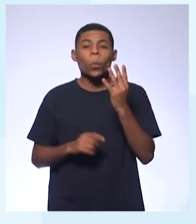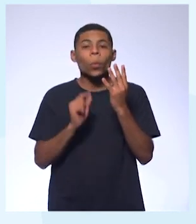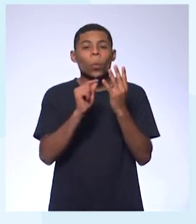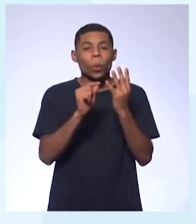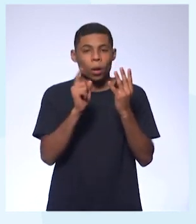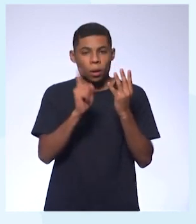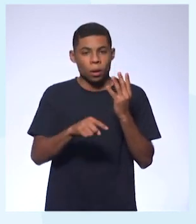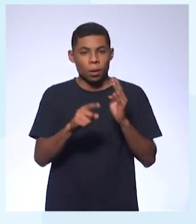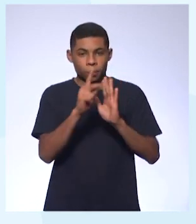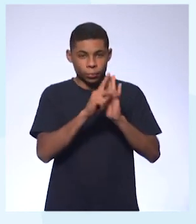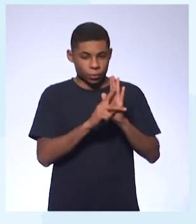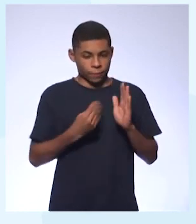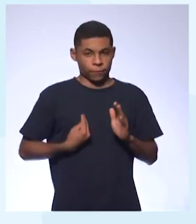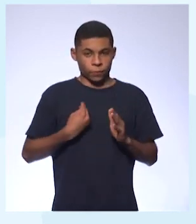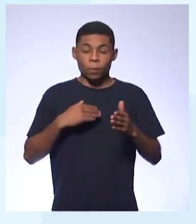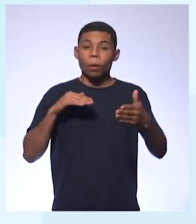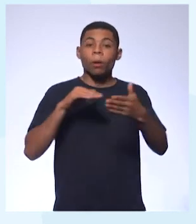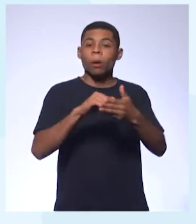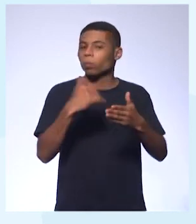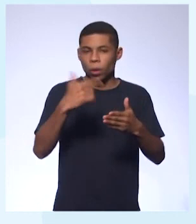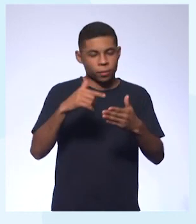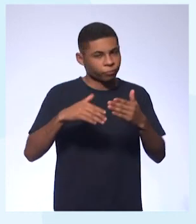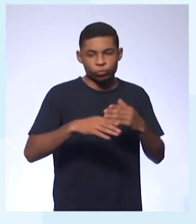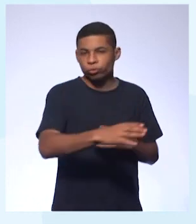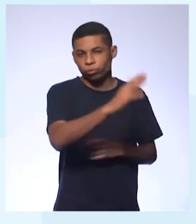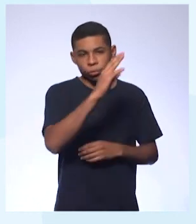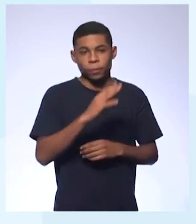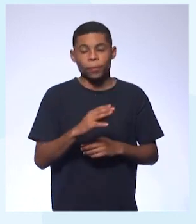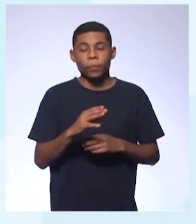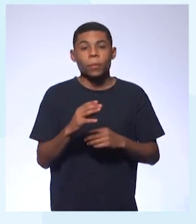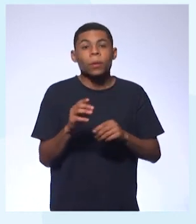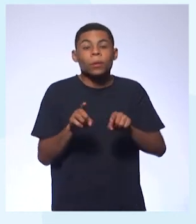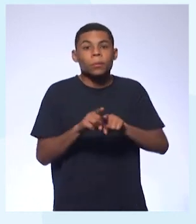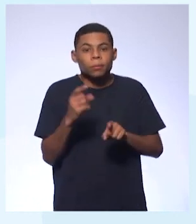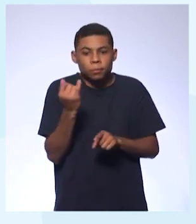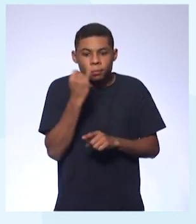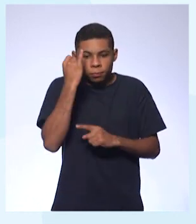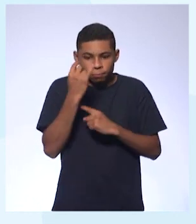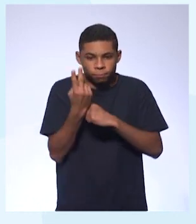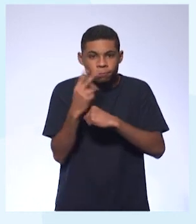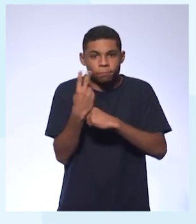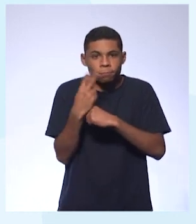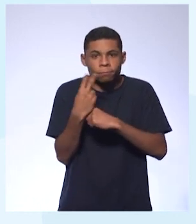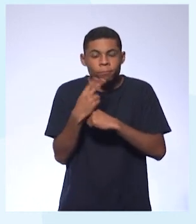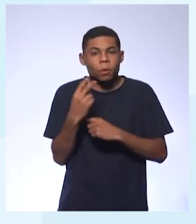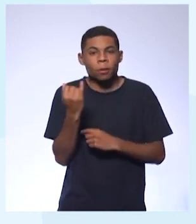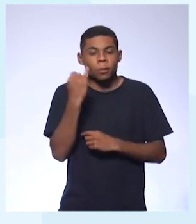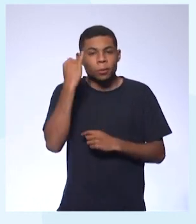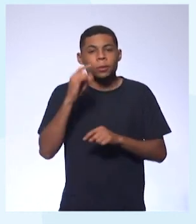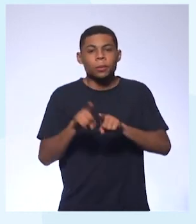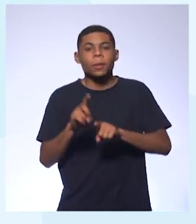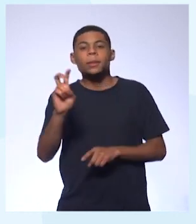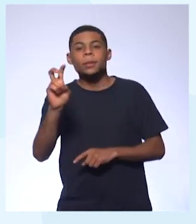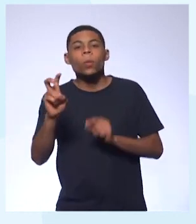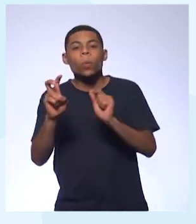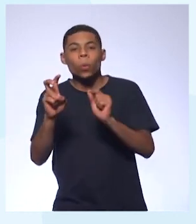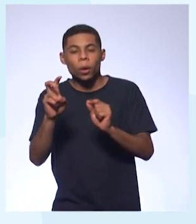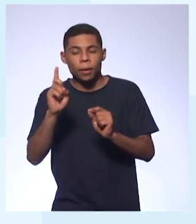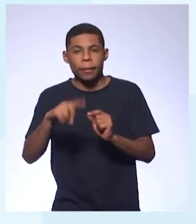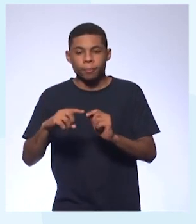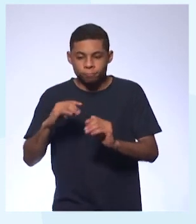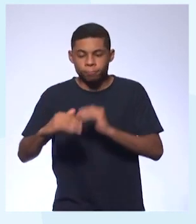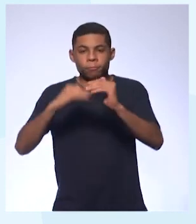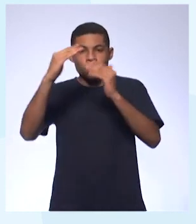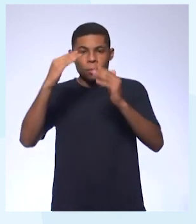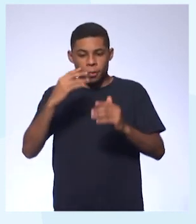de vida não tem fim, a importância do monitoramento, e a situação de aprendizagem 5 é o crescimento